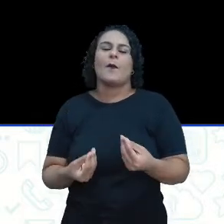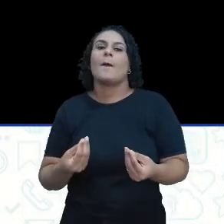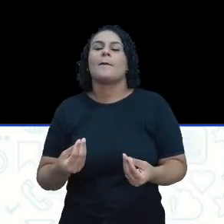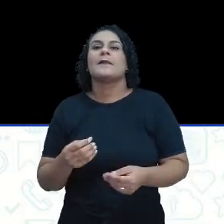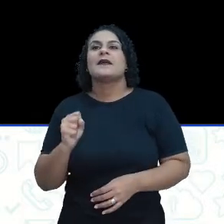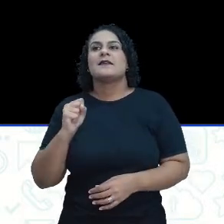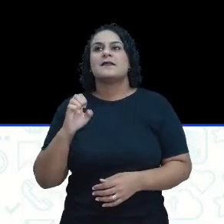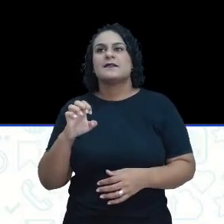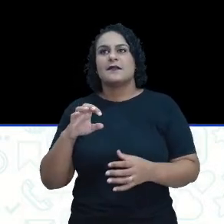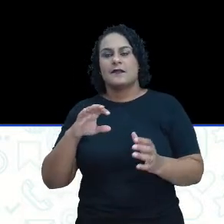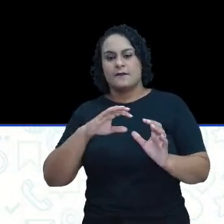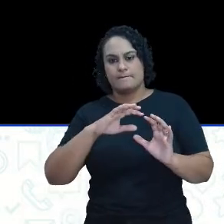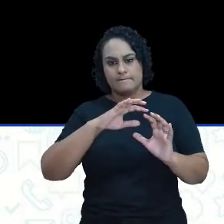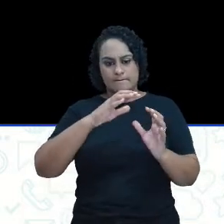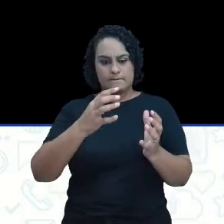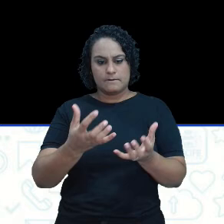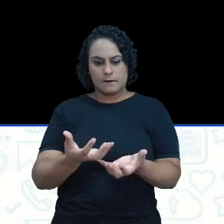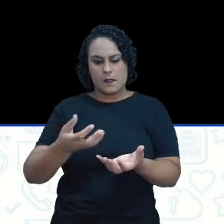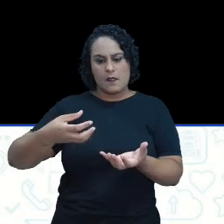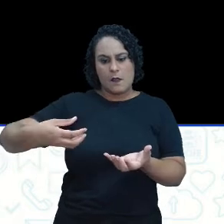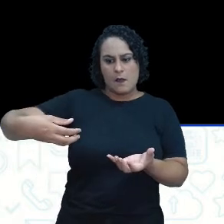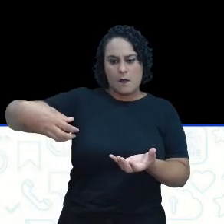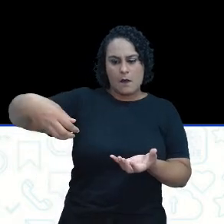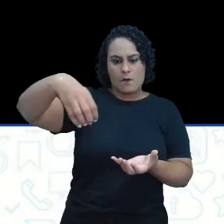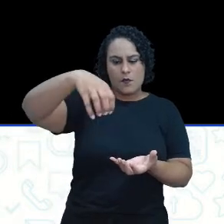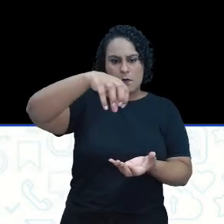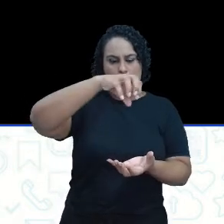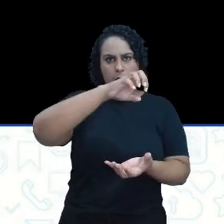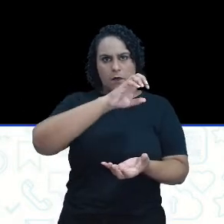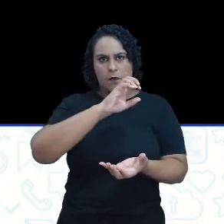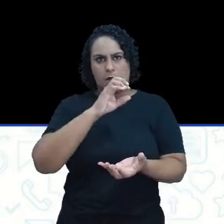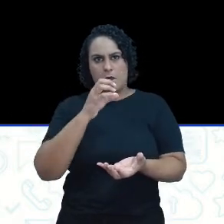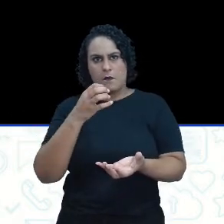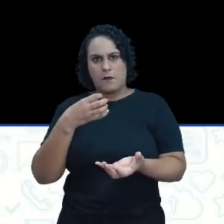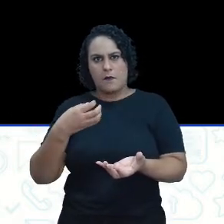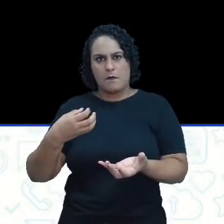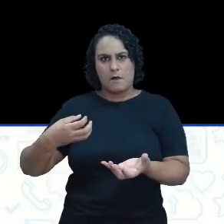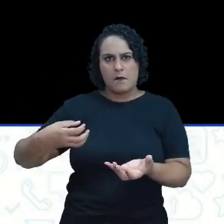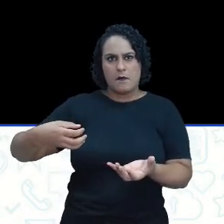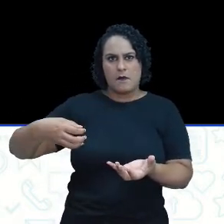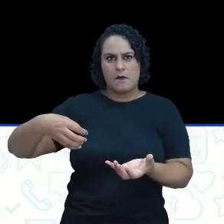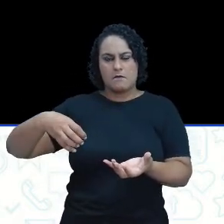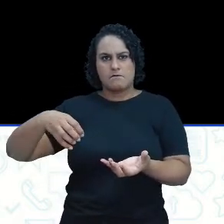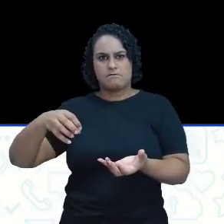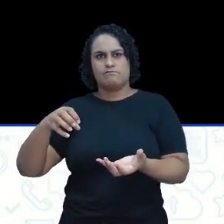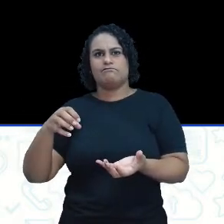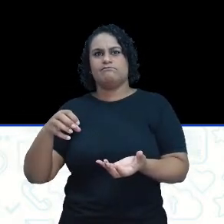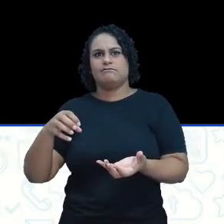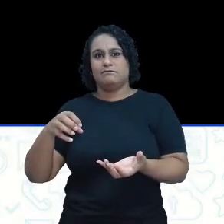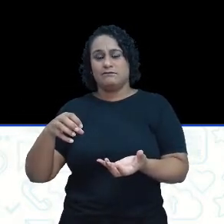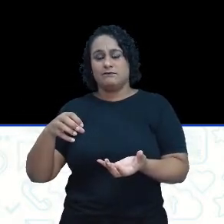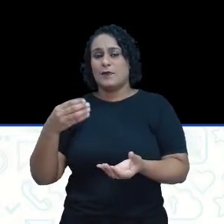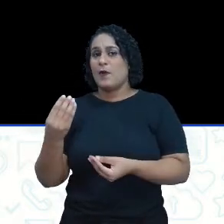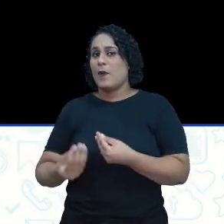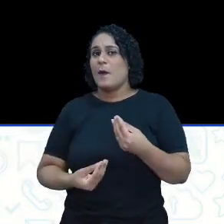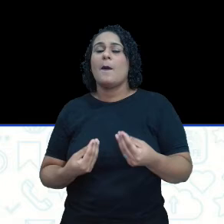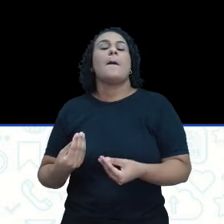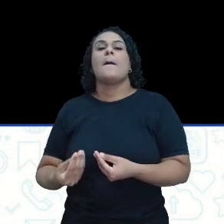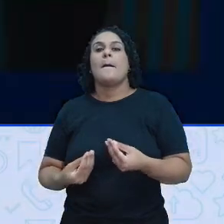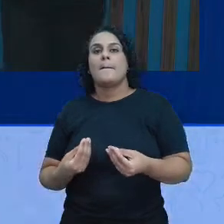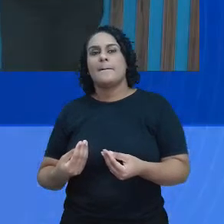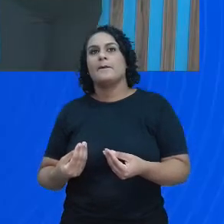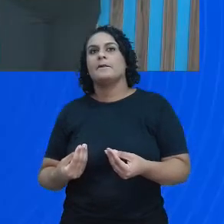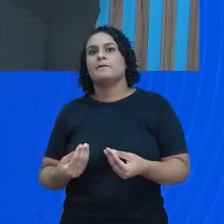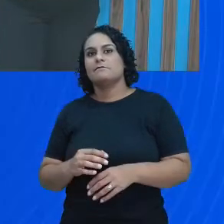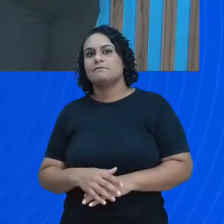virasse esse telescópio para a gente nesses milhares de anos-luz de distância, talvez a gente conseguisse ver